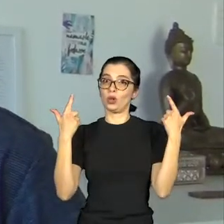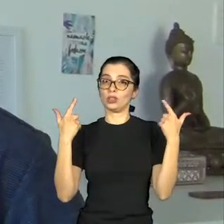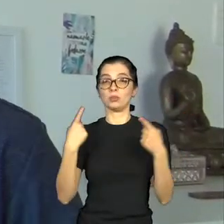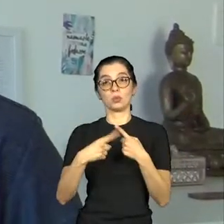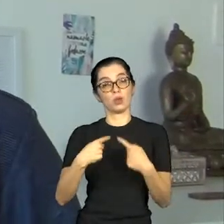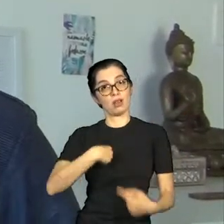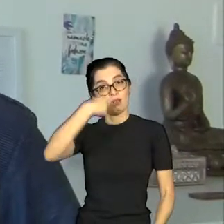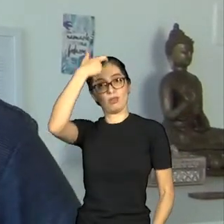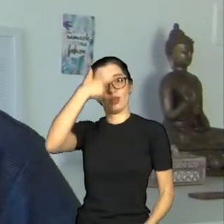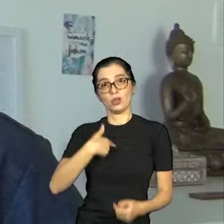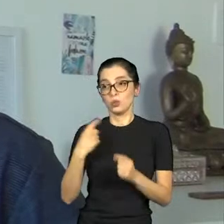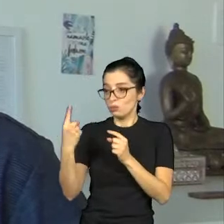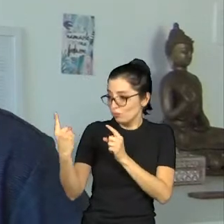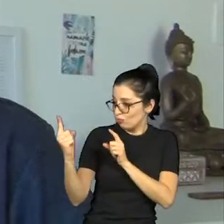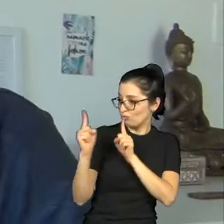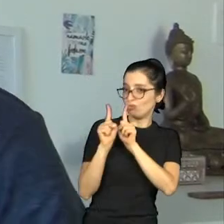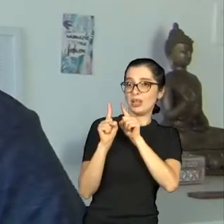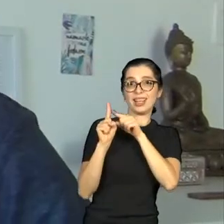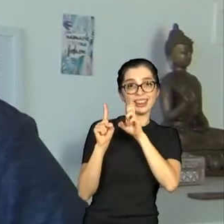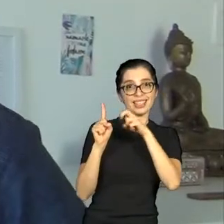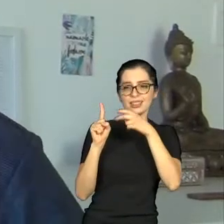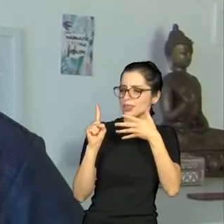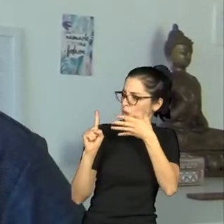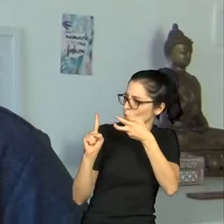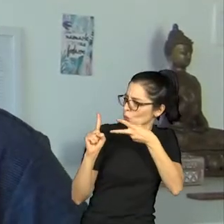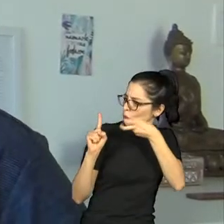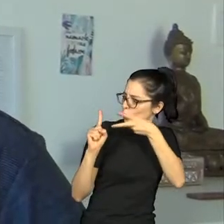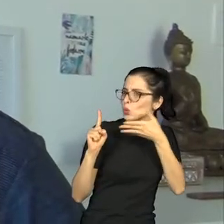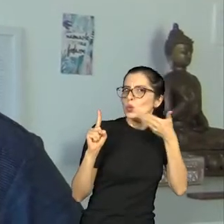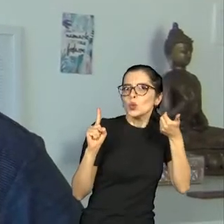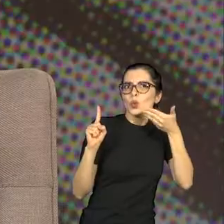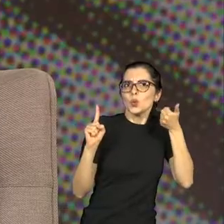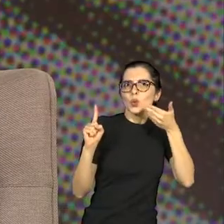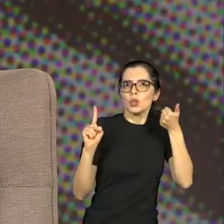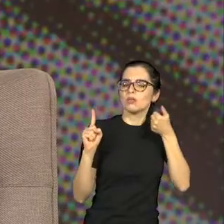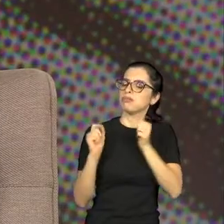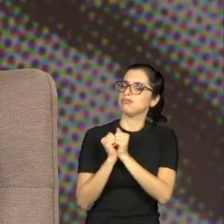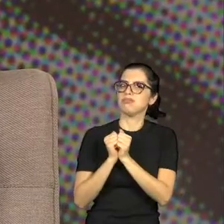e, enfim, eu tenho vontade de continuar a estar próximo por muito tempo.